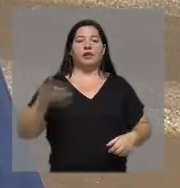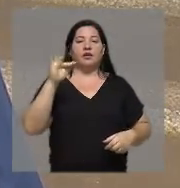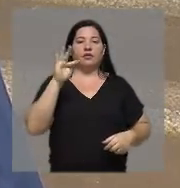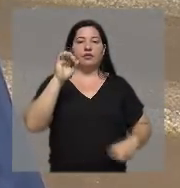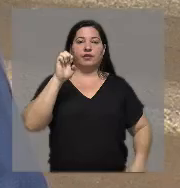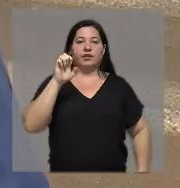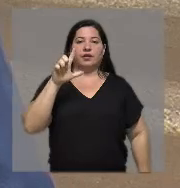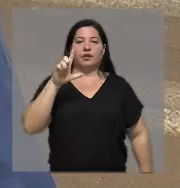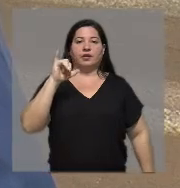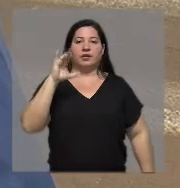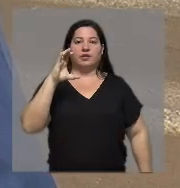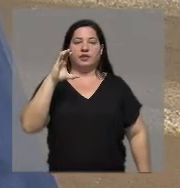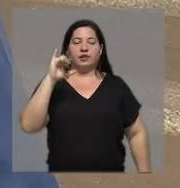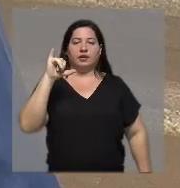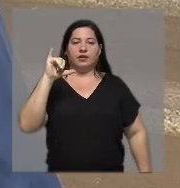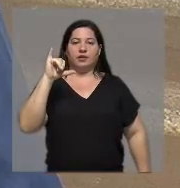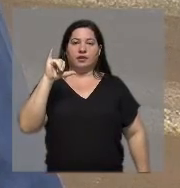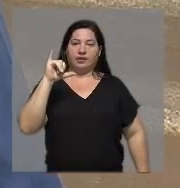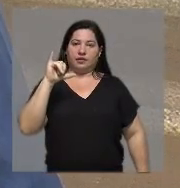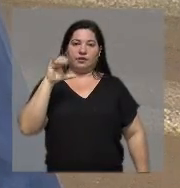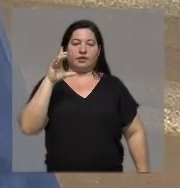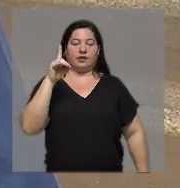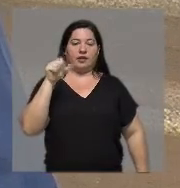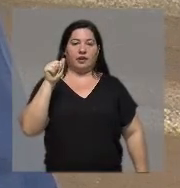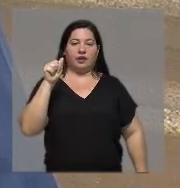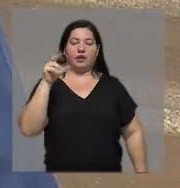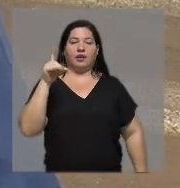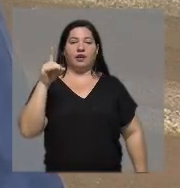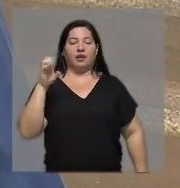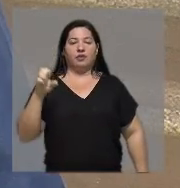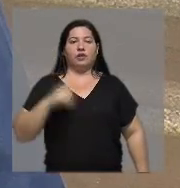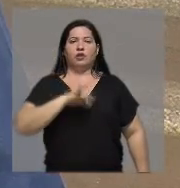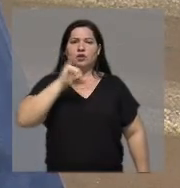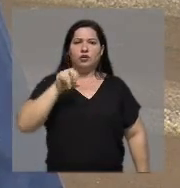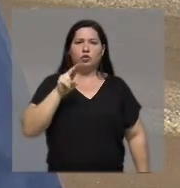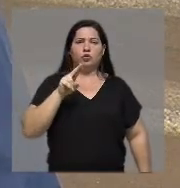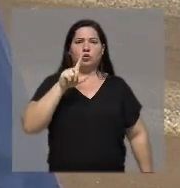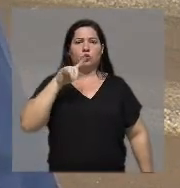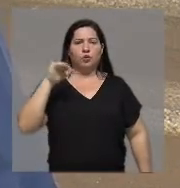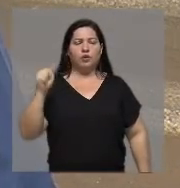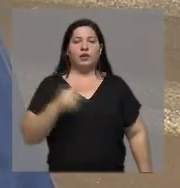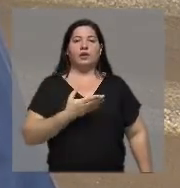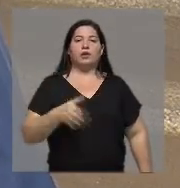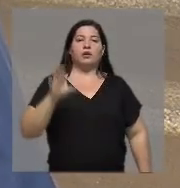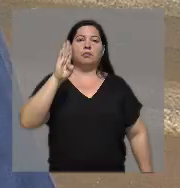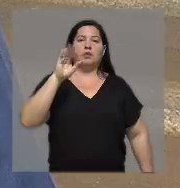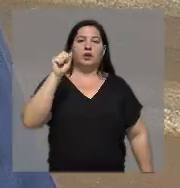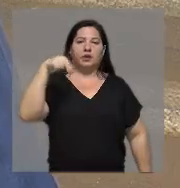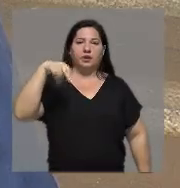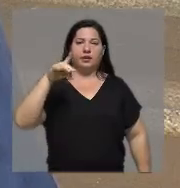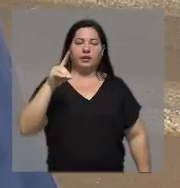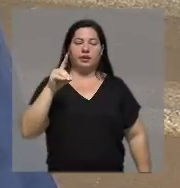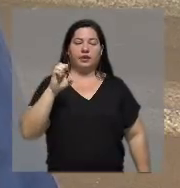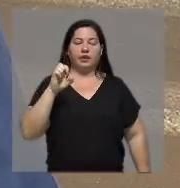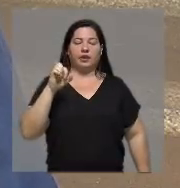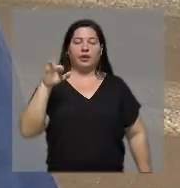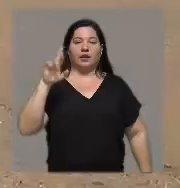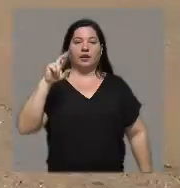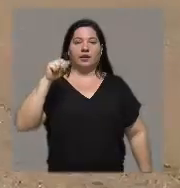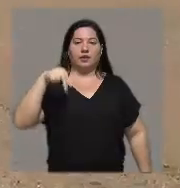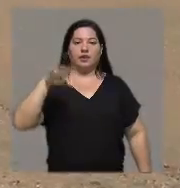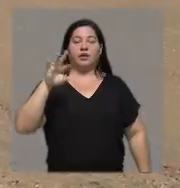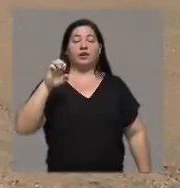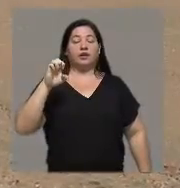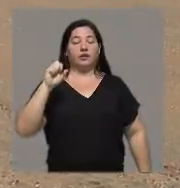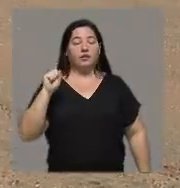2, também Jardim Júlia, Jardim Bandeirantes, são 3, 4 bairros, que são todos aqui um interligados ao outro, e a gente já fez requerimento,